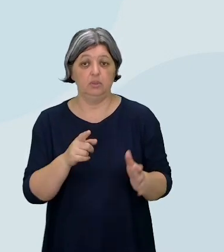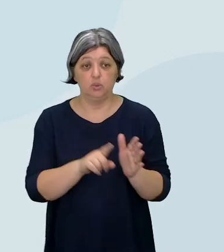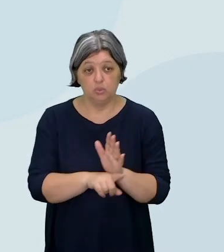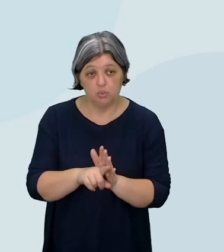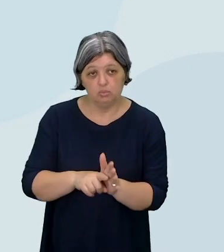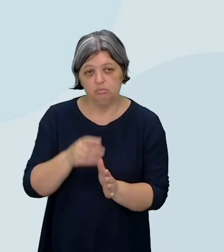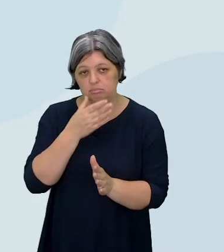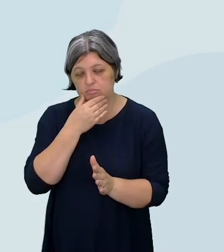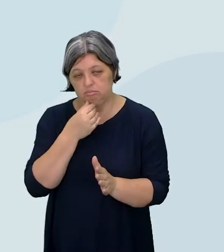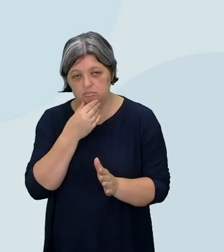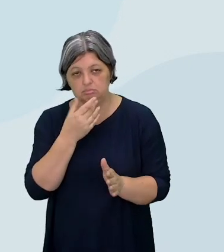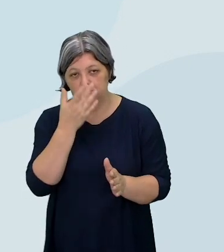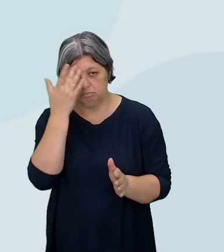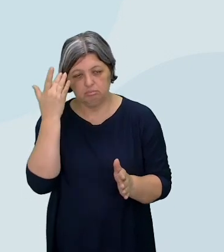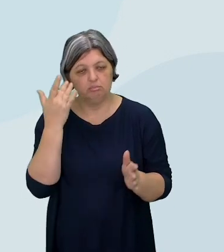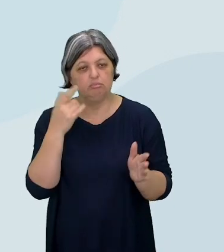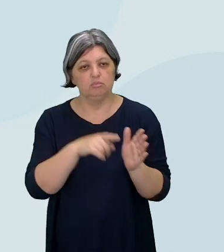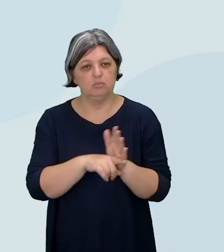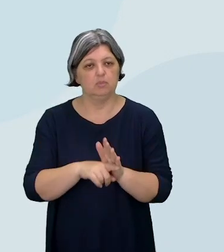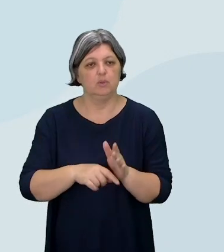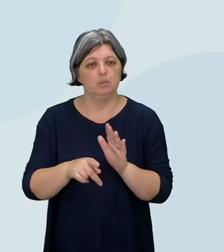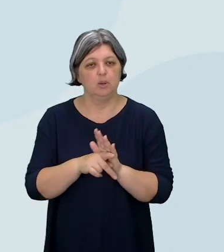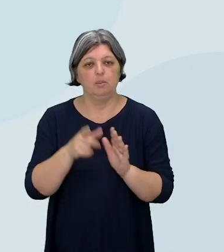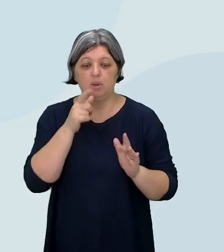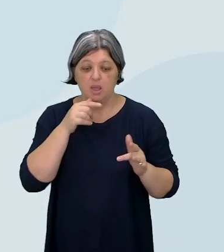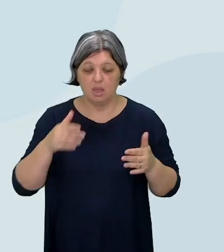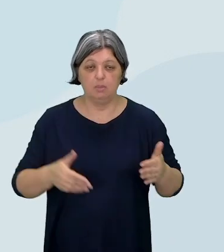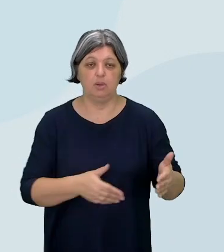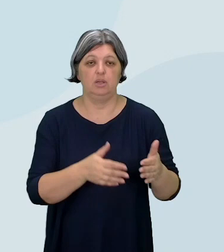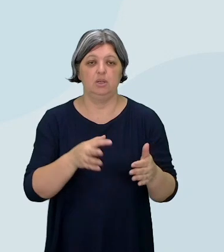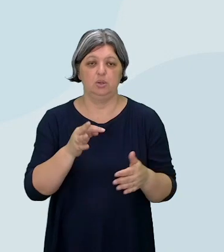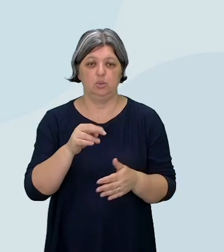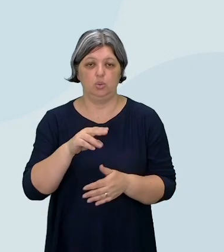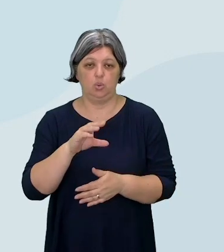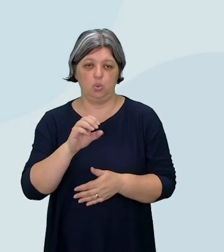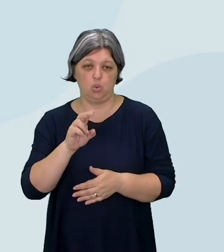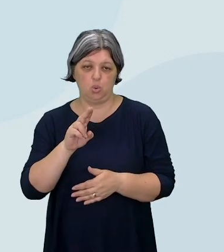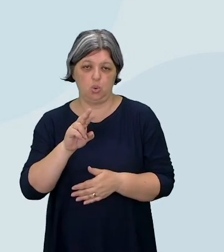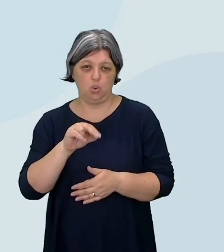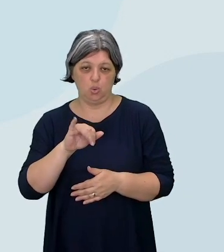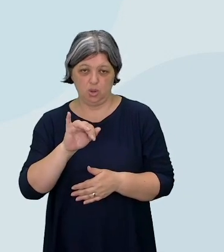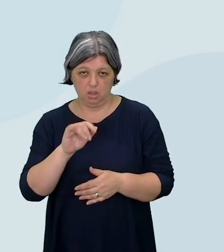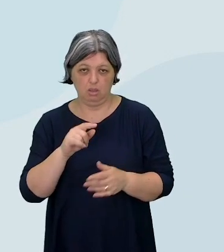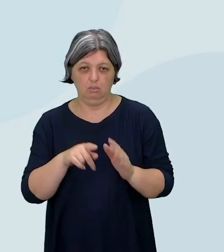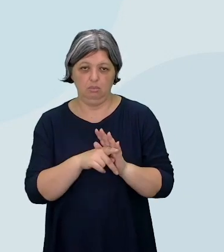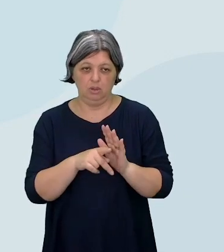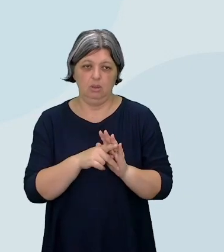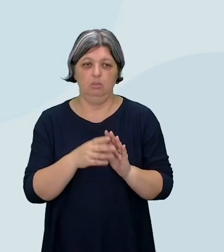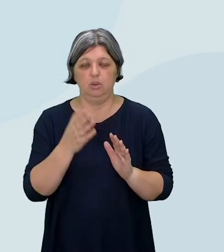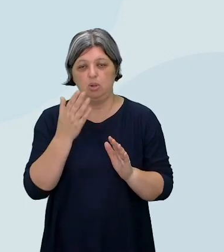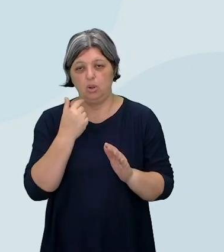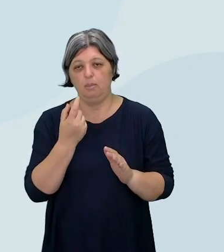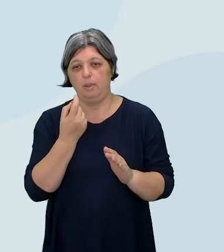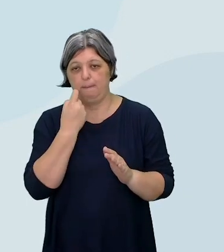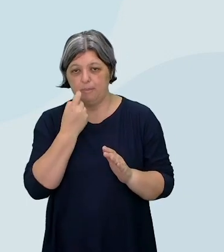pesquisadores argumentam que os ribeirinhos do Tucuruí estão se contaminando a partir da ingestão de peixes. Aí, ao invés de